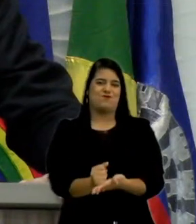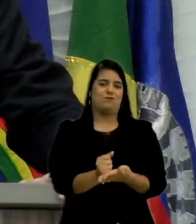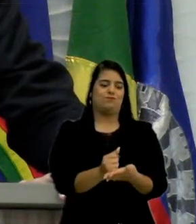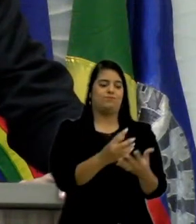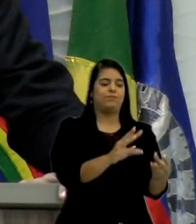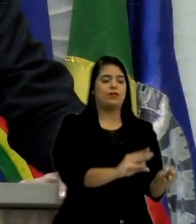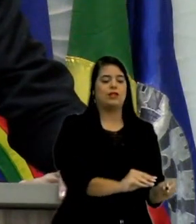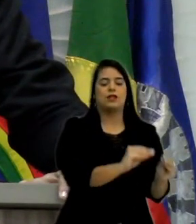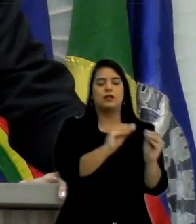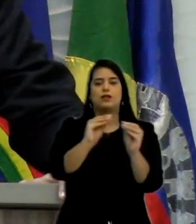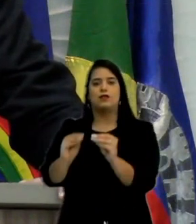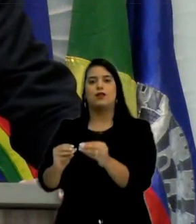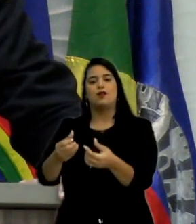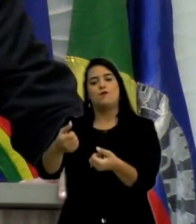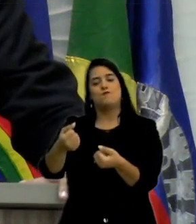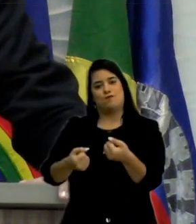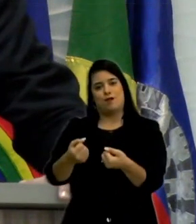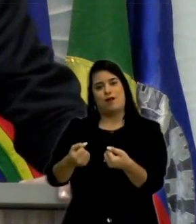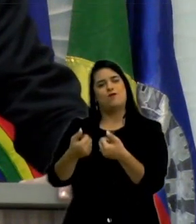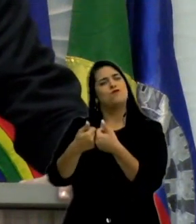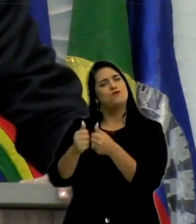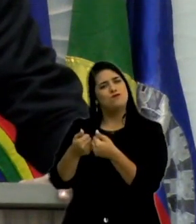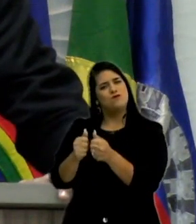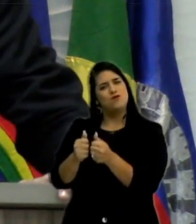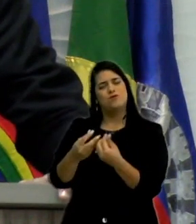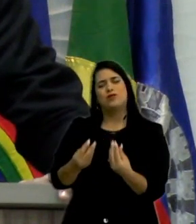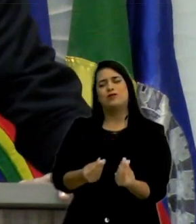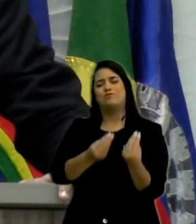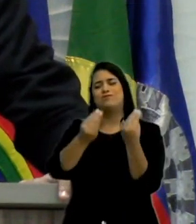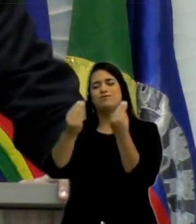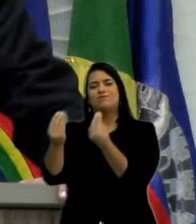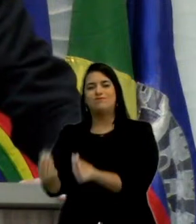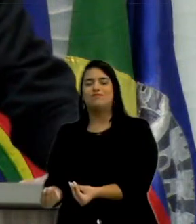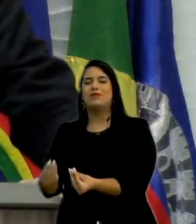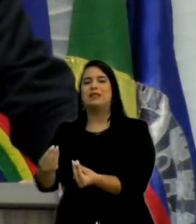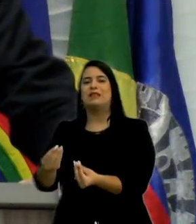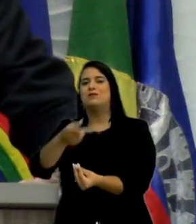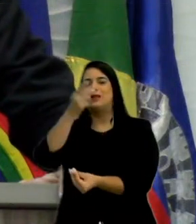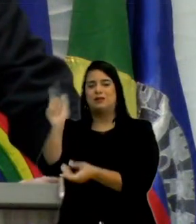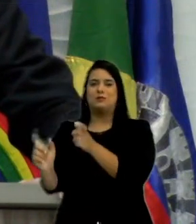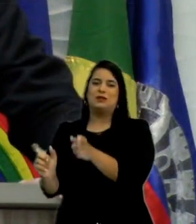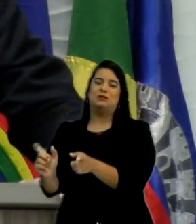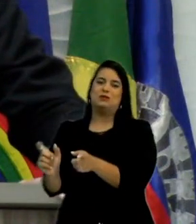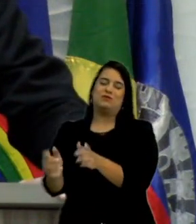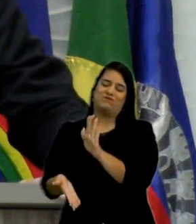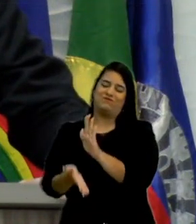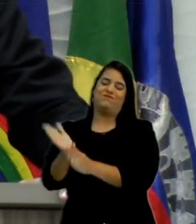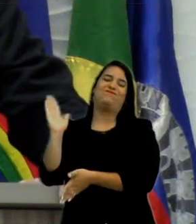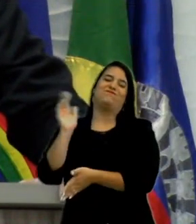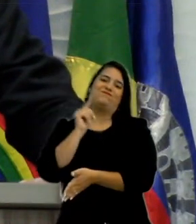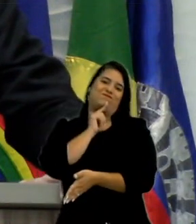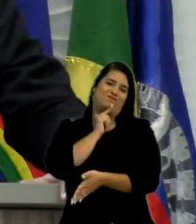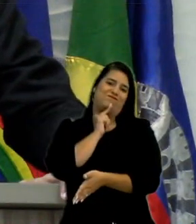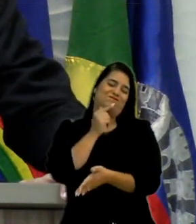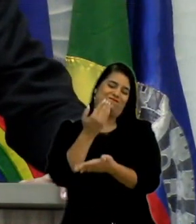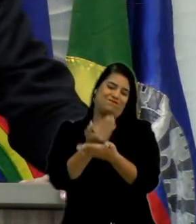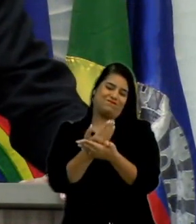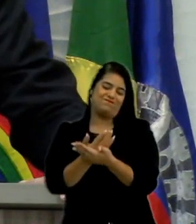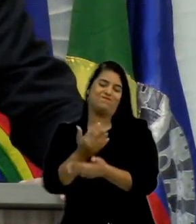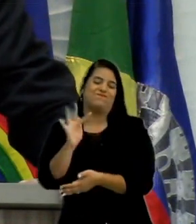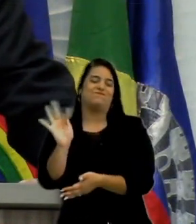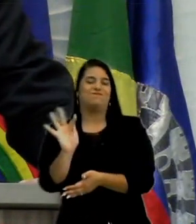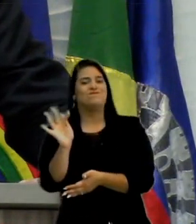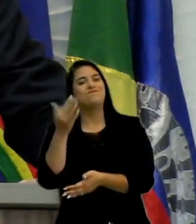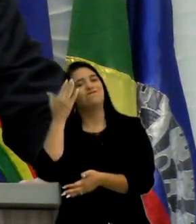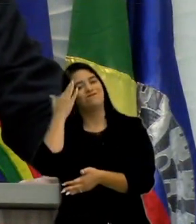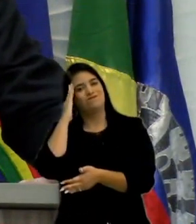2004. Em 2004, no final de 2004, outubro, novembro e dezembro, porque já